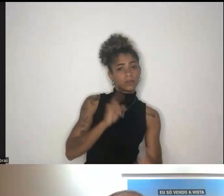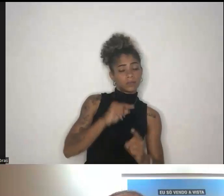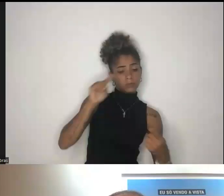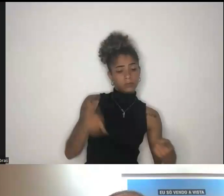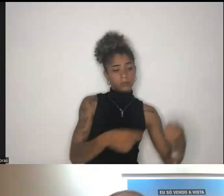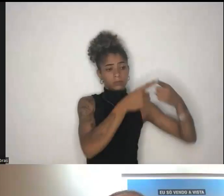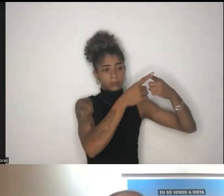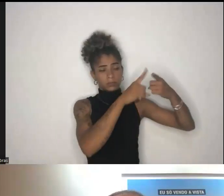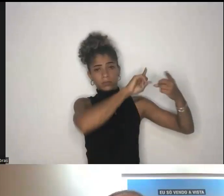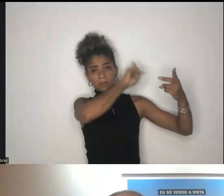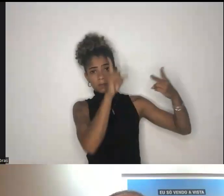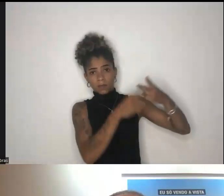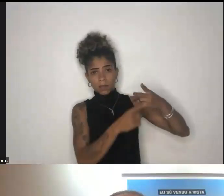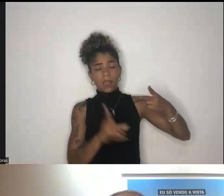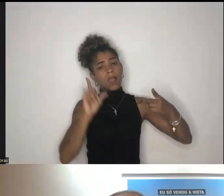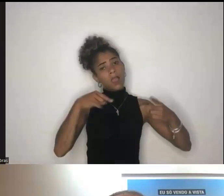é